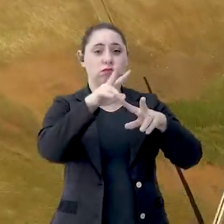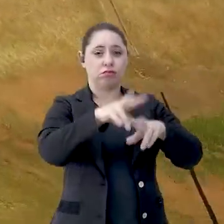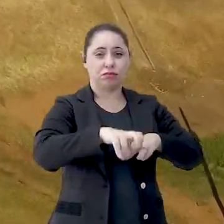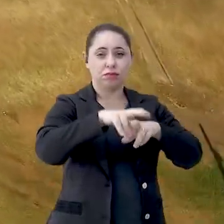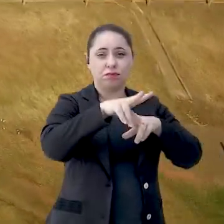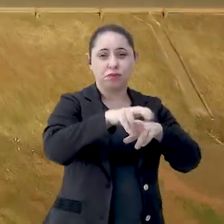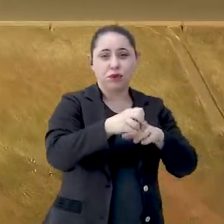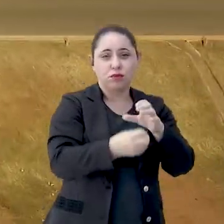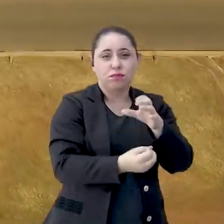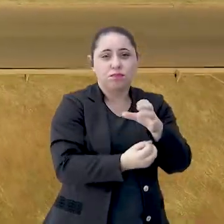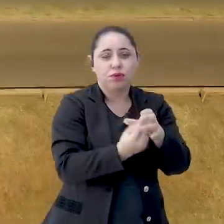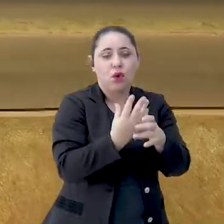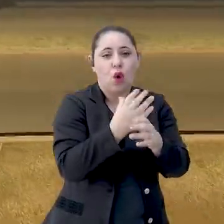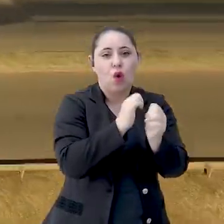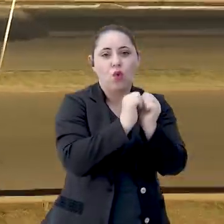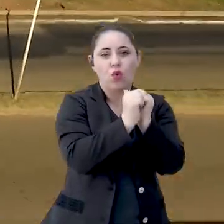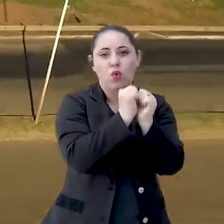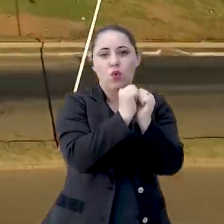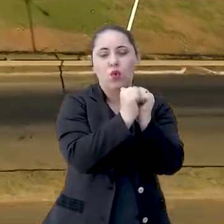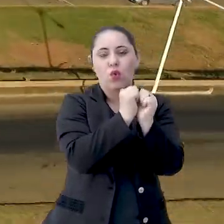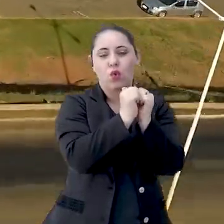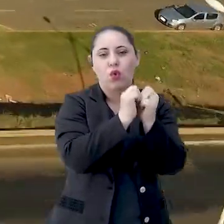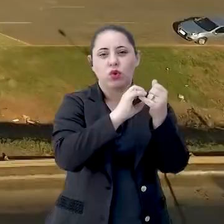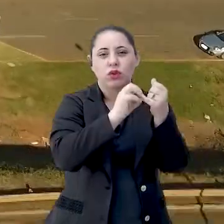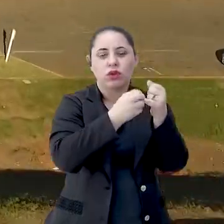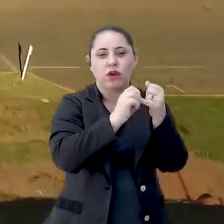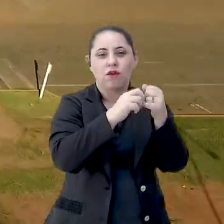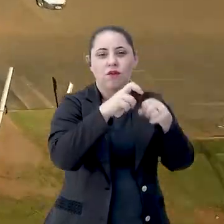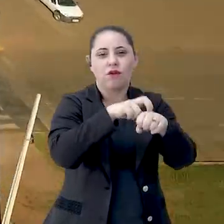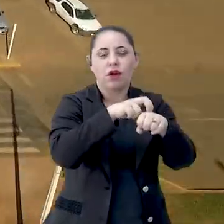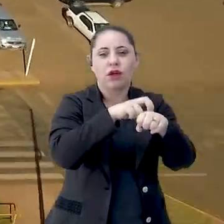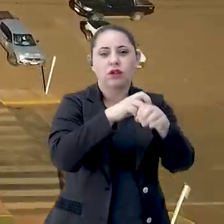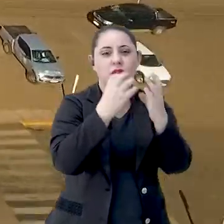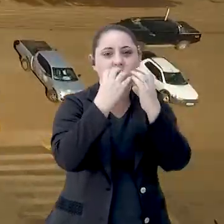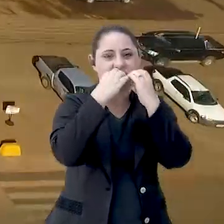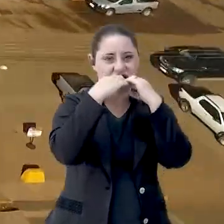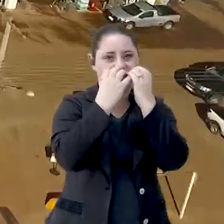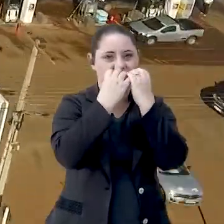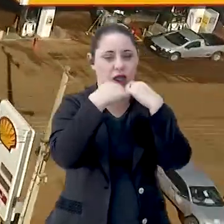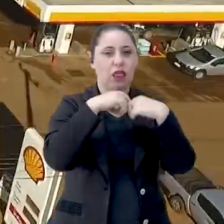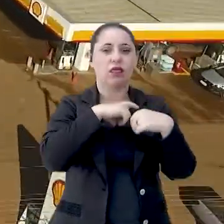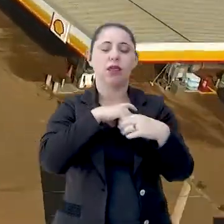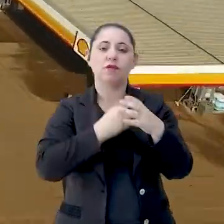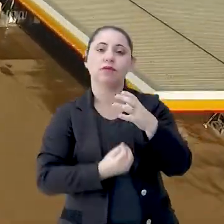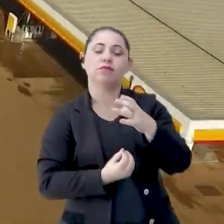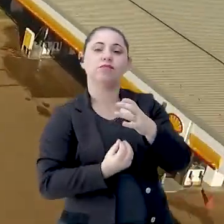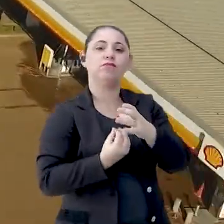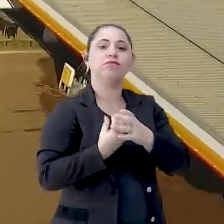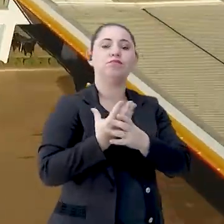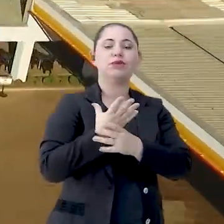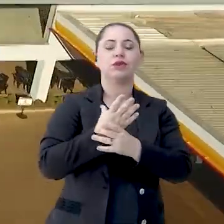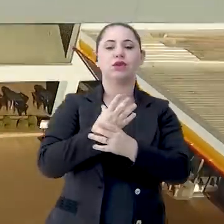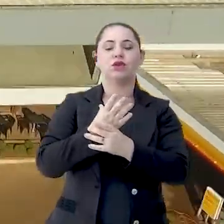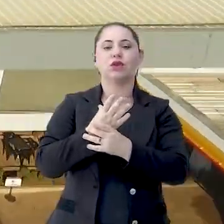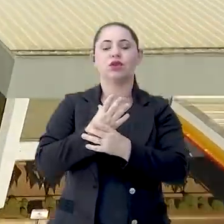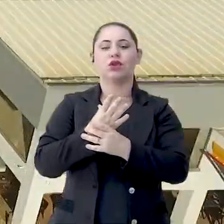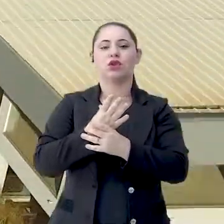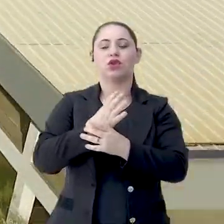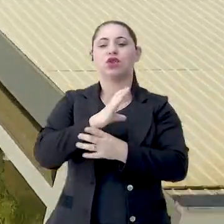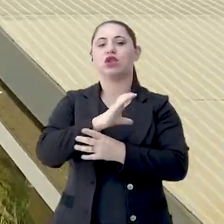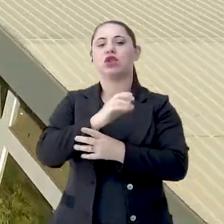cidade dispõe de toda a infraestrutura moderna, com escolas públicas, particulares,